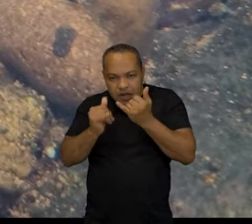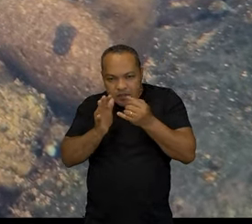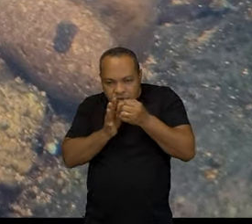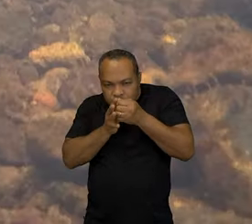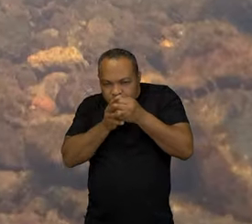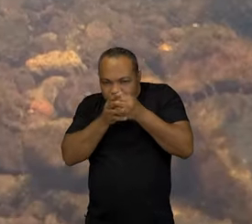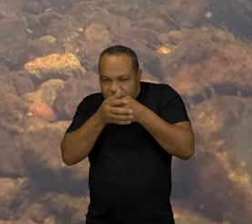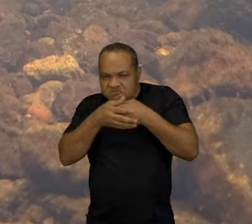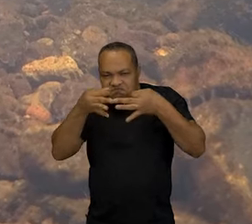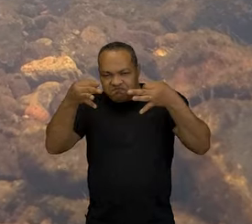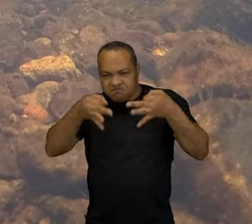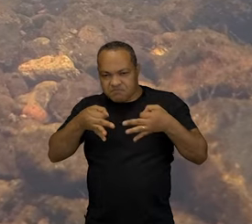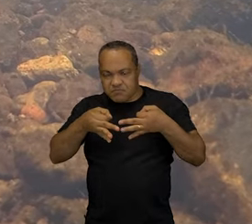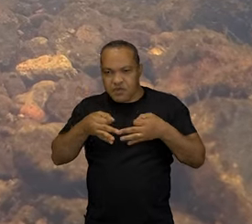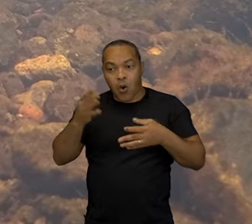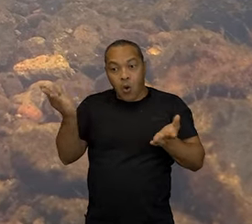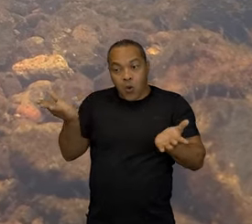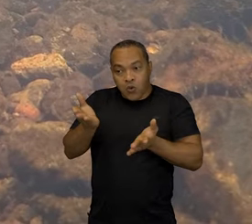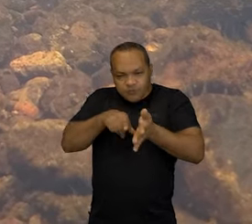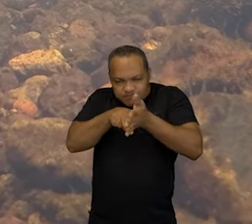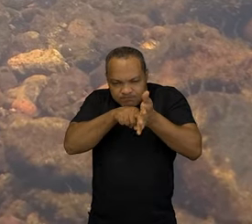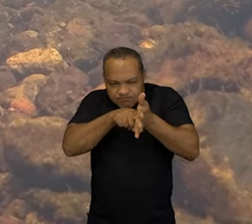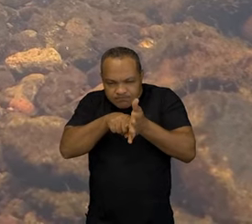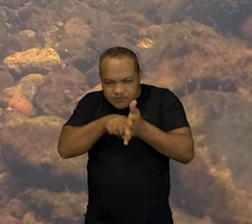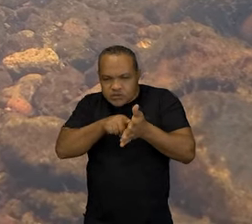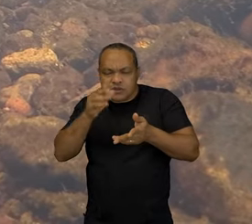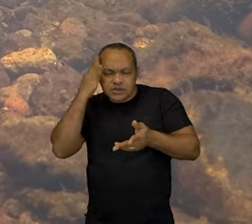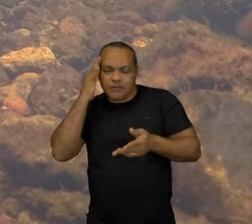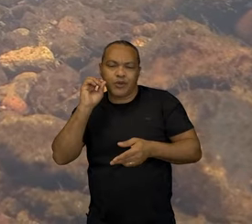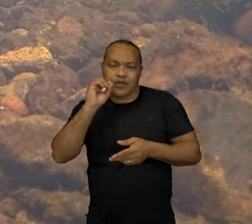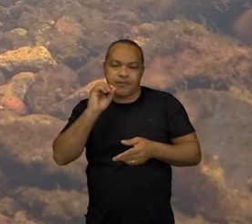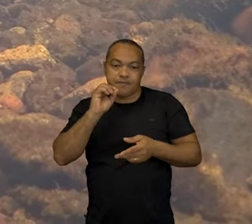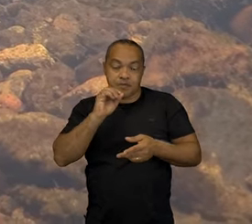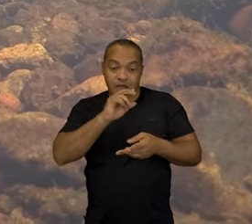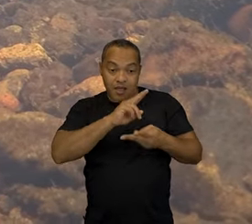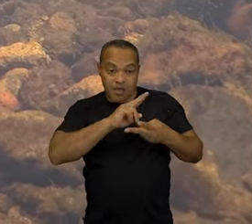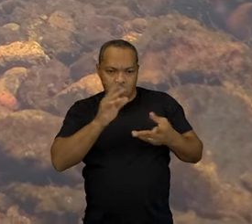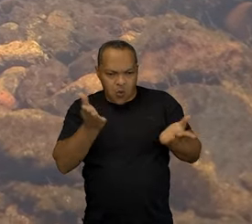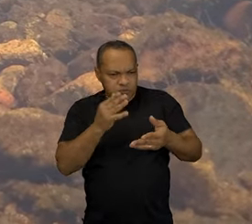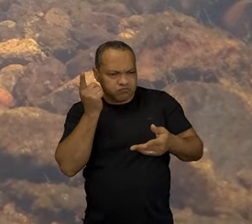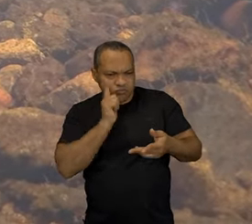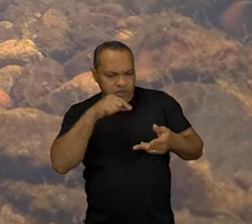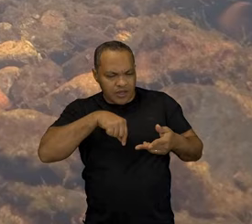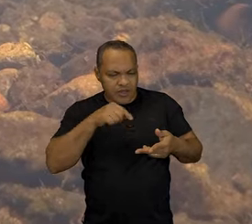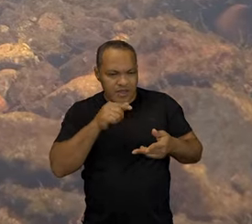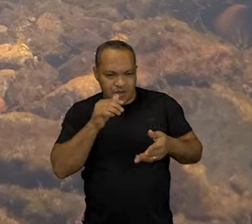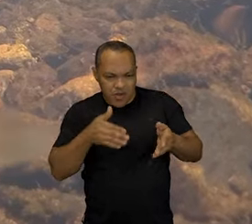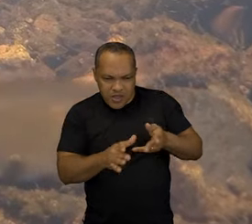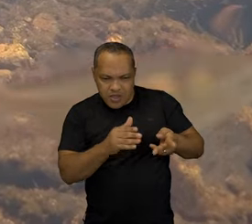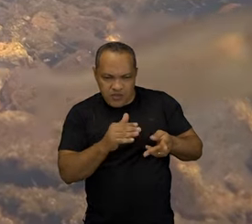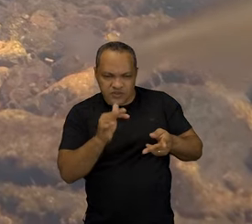camuflagem perfeita. E alguns estudos taxonômicos revelam, por exemplo, que a espécie que nós capturamos aqui no Rio São